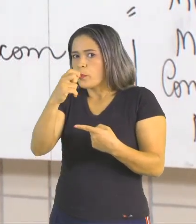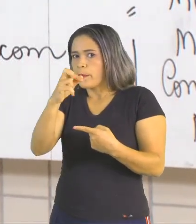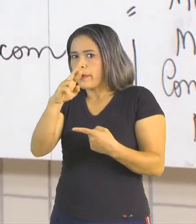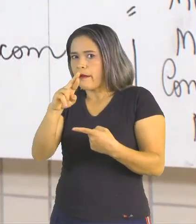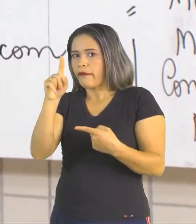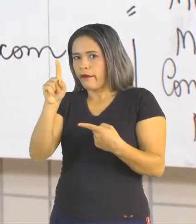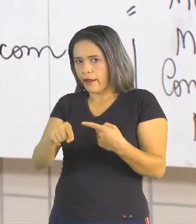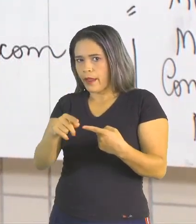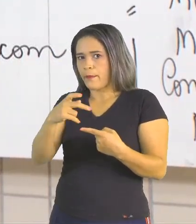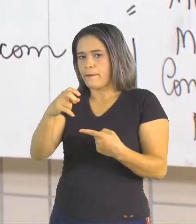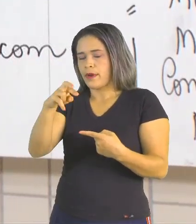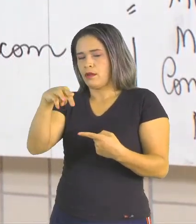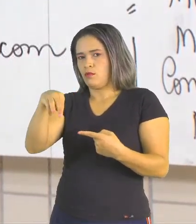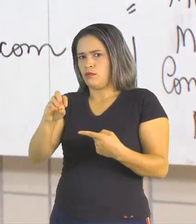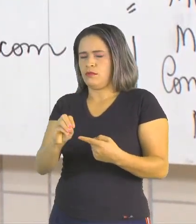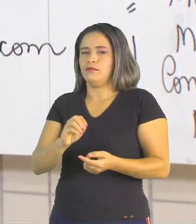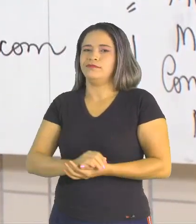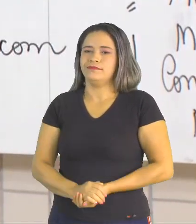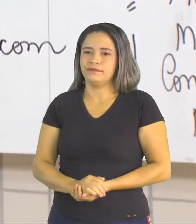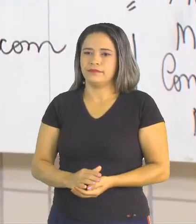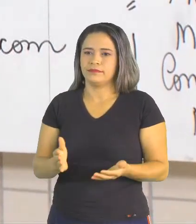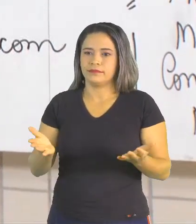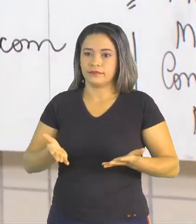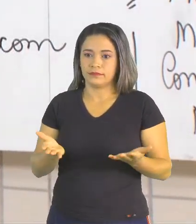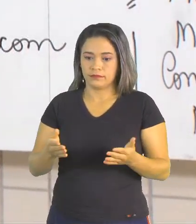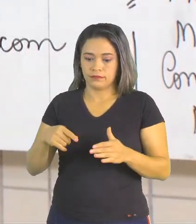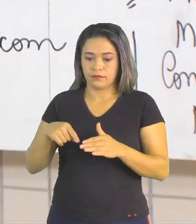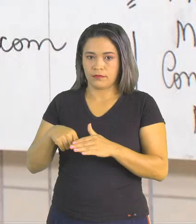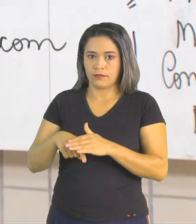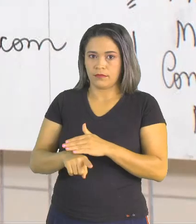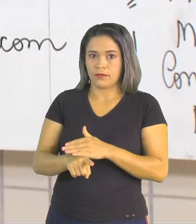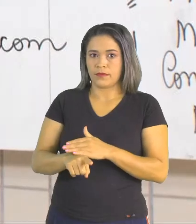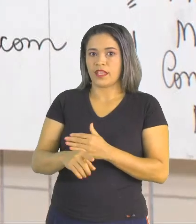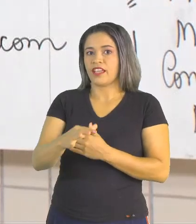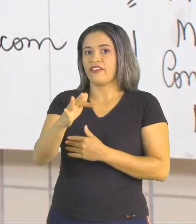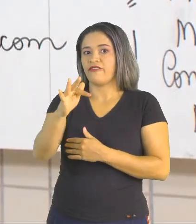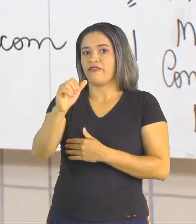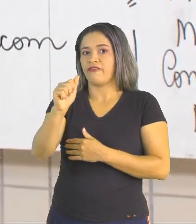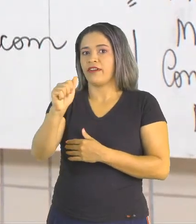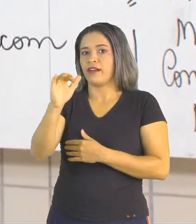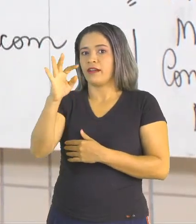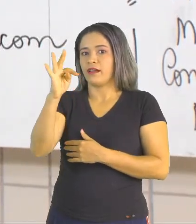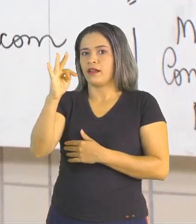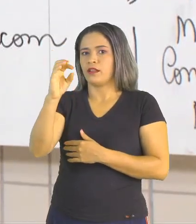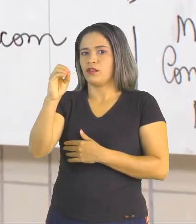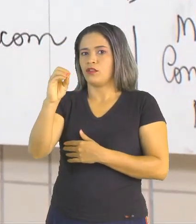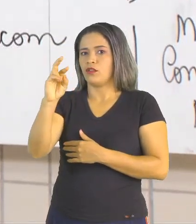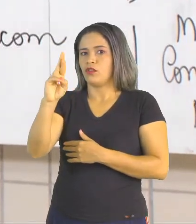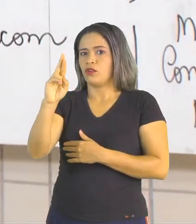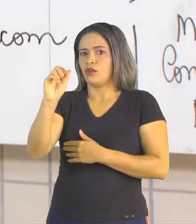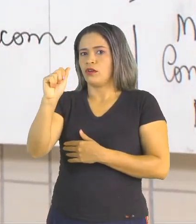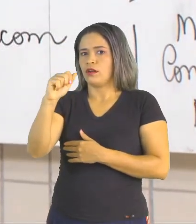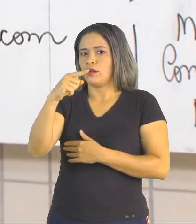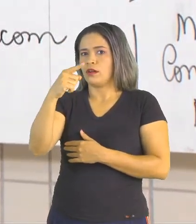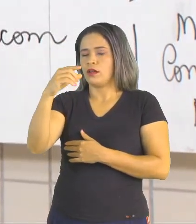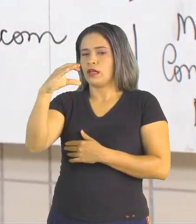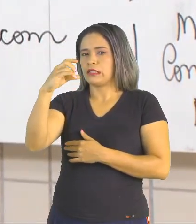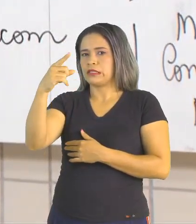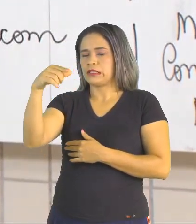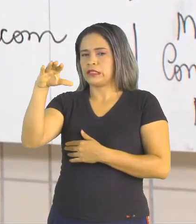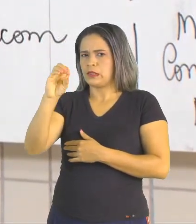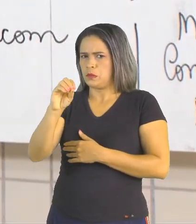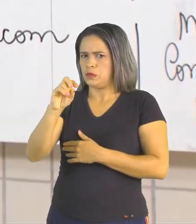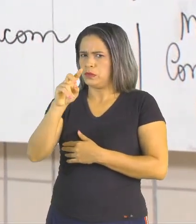primo. Agora, nós vamos entrar em fatoração. Vocês já ouviram falar muitas vezes